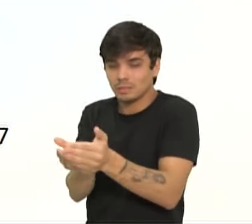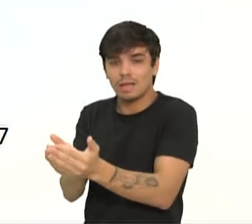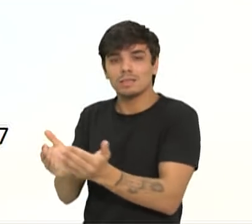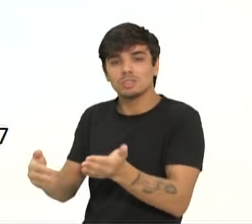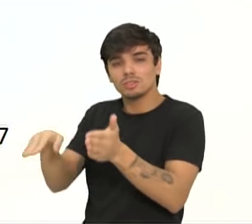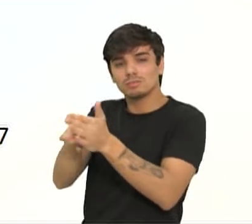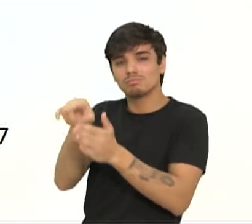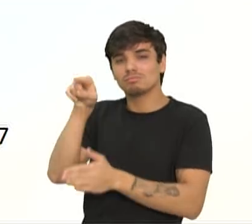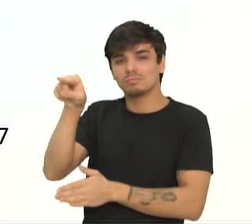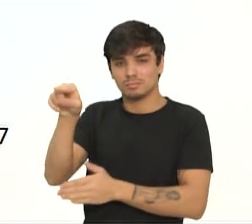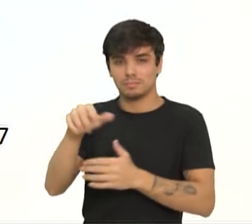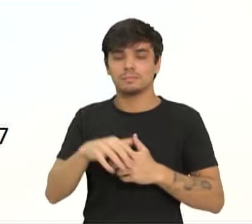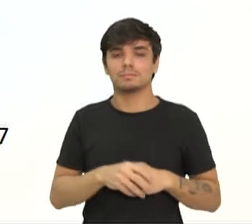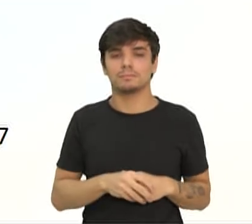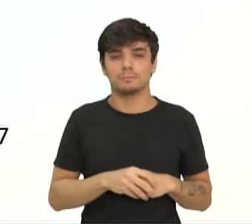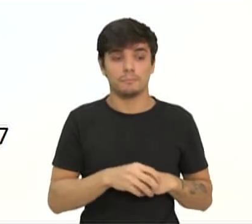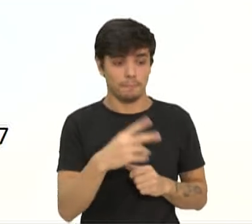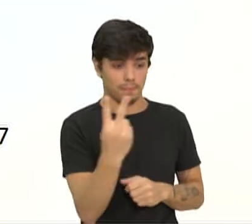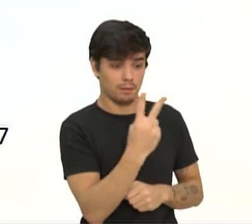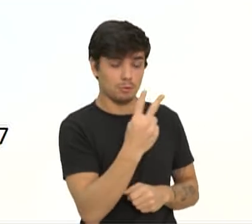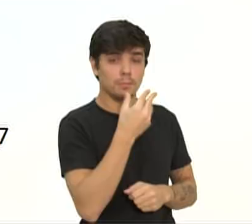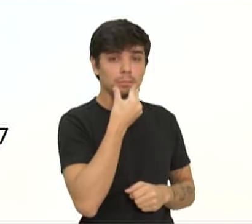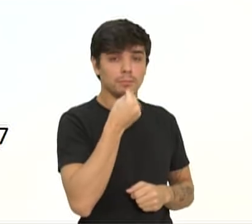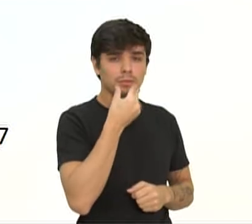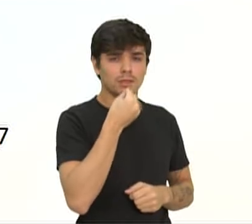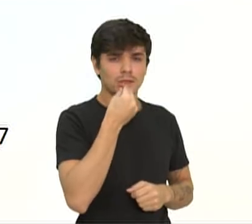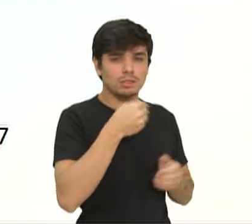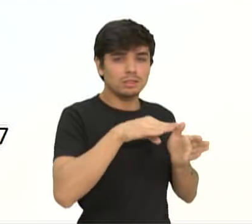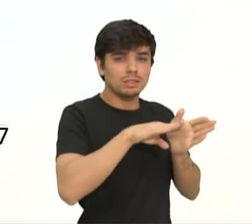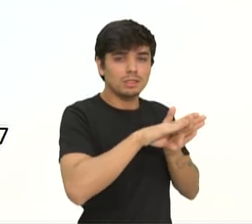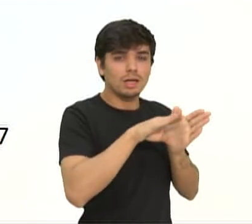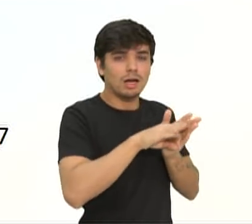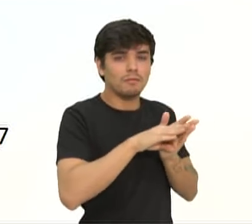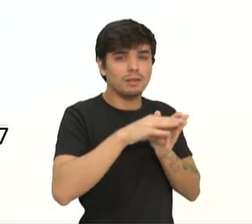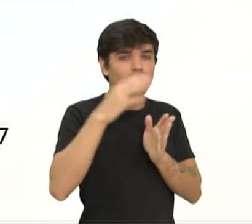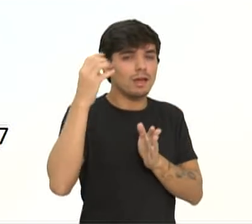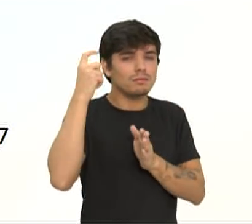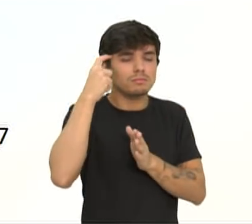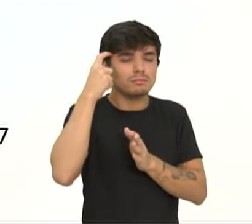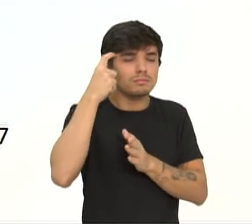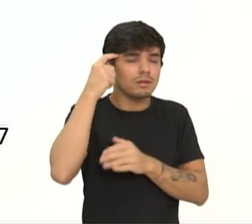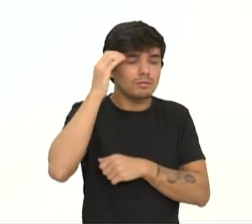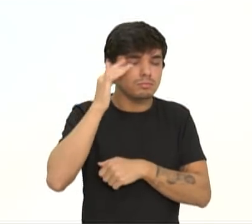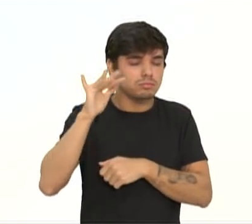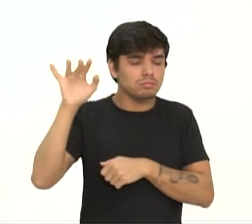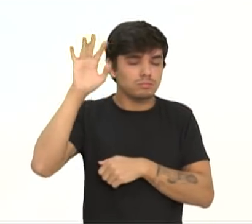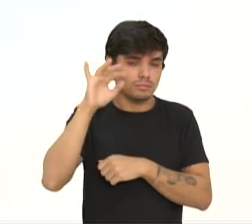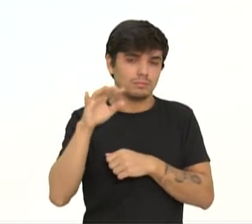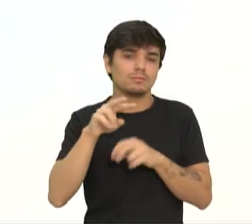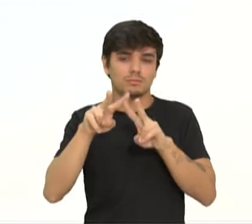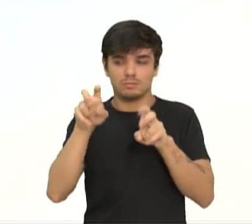lá. Os dois meninos chegavam muitas vezes a sonhar com a ilha.